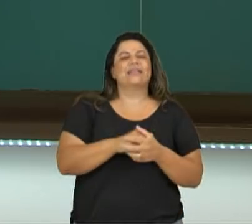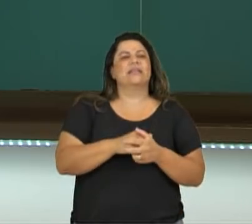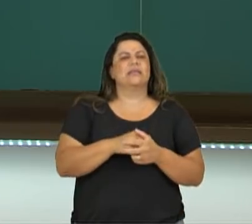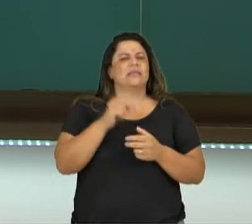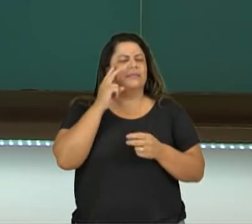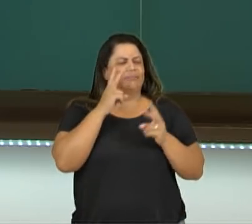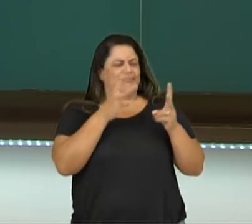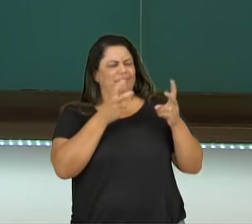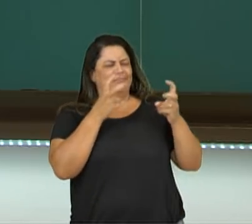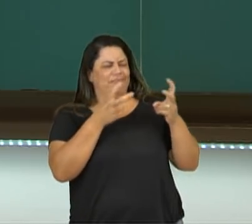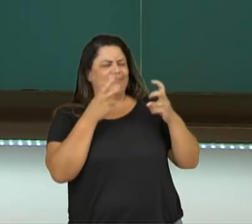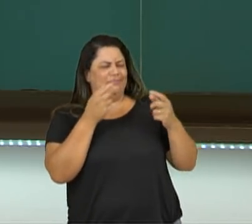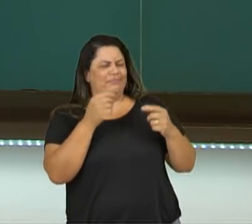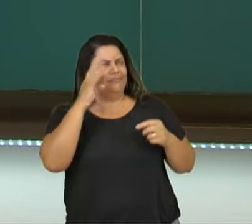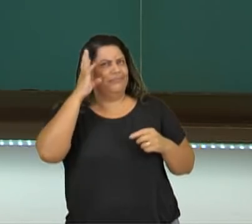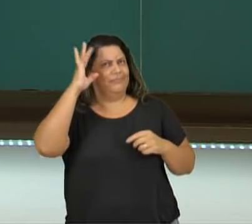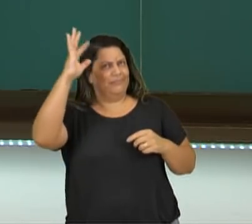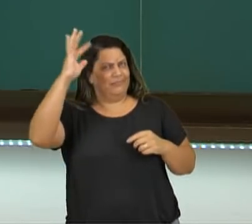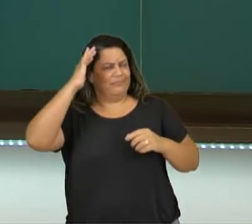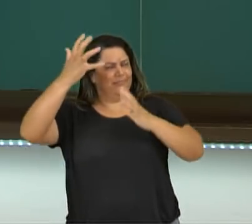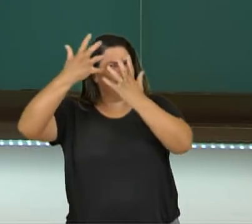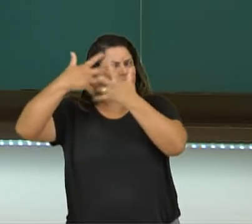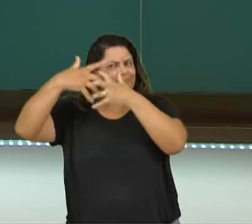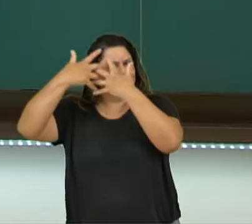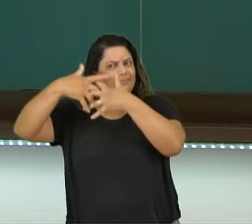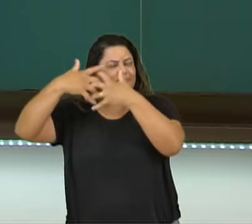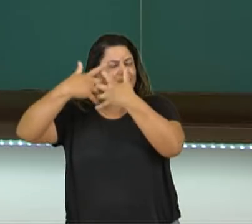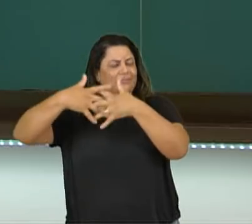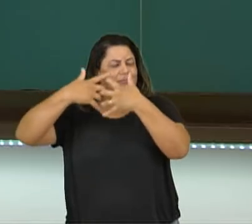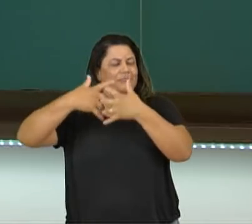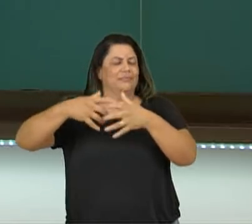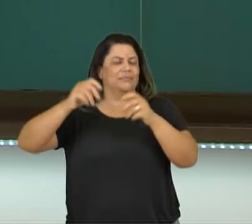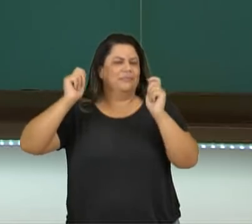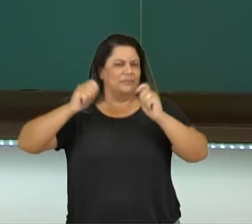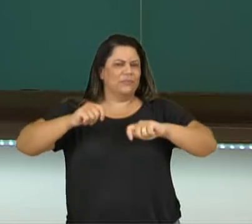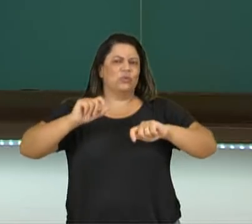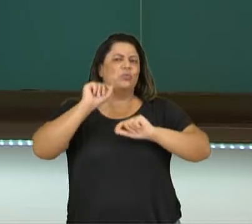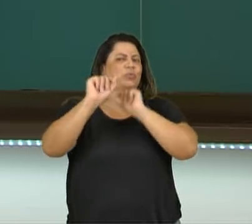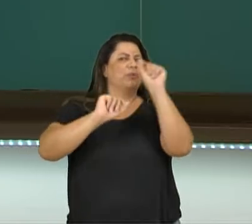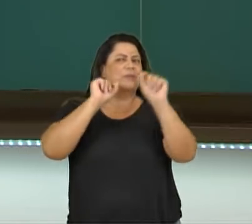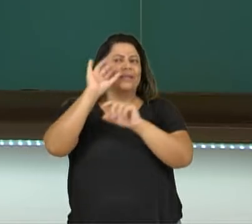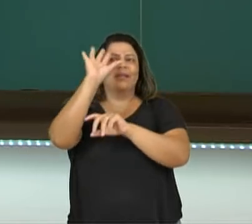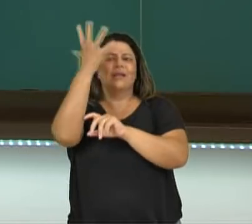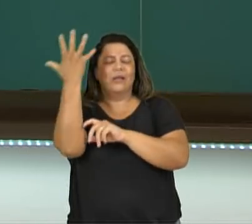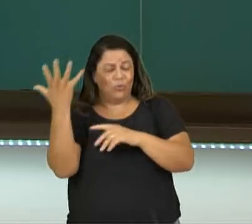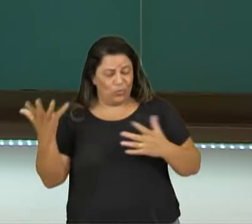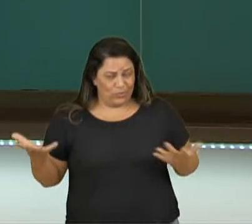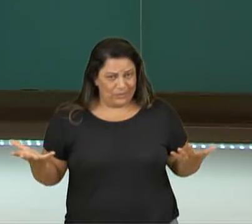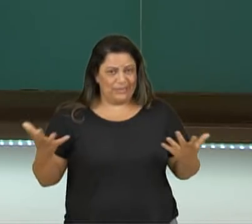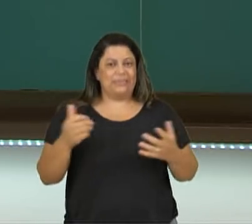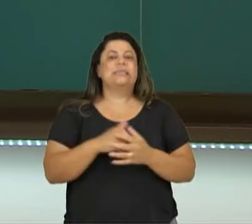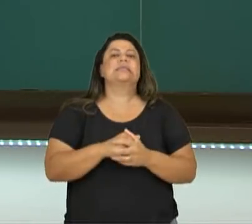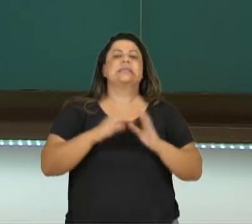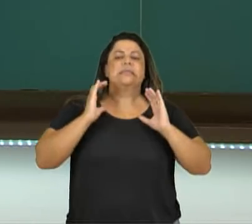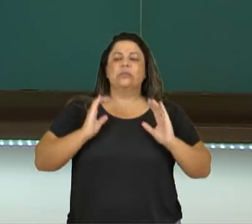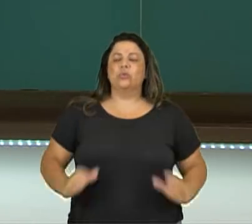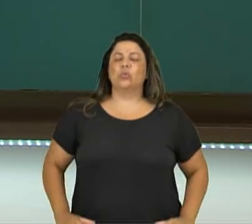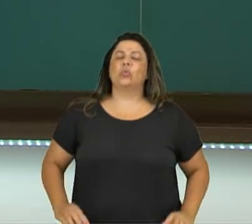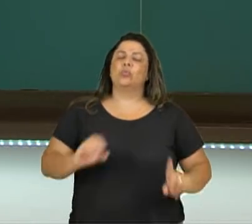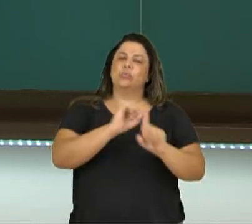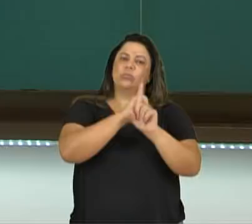e fazerem as pessoas refletirem sobre determinadas situações, nesse caso, sobre determinado comportamento